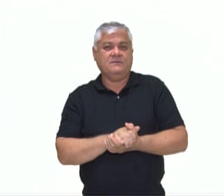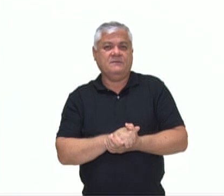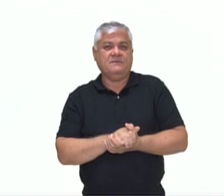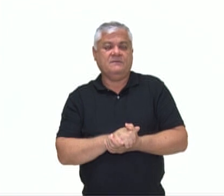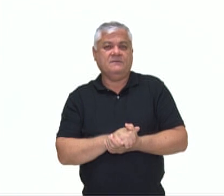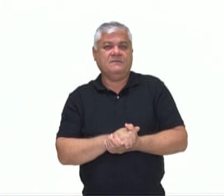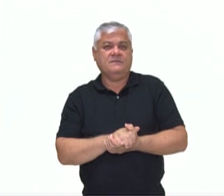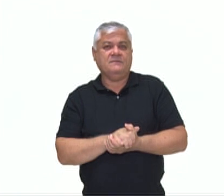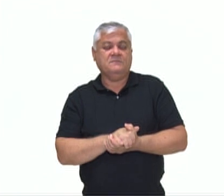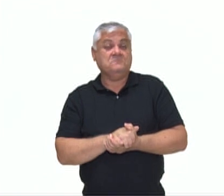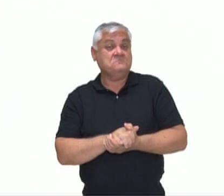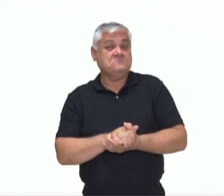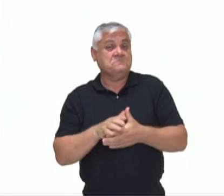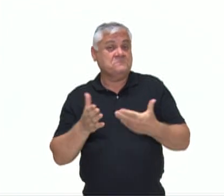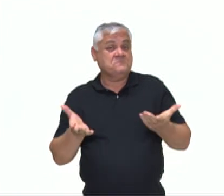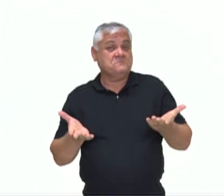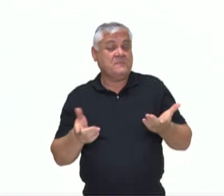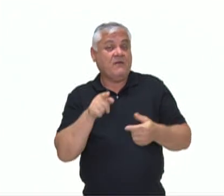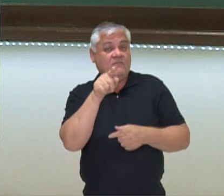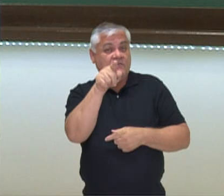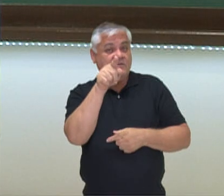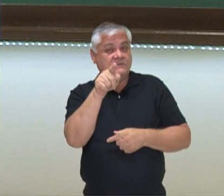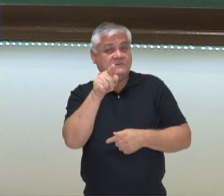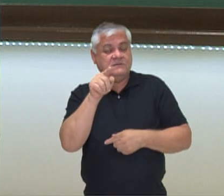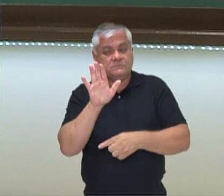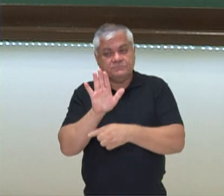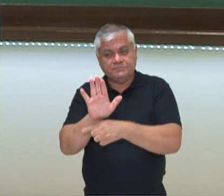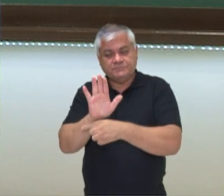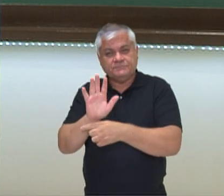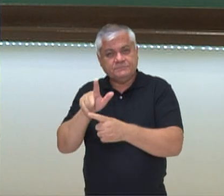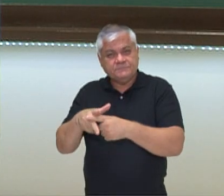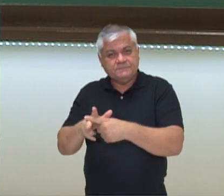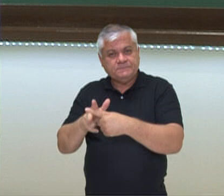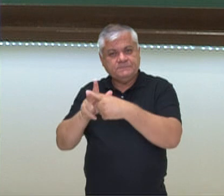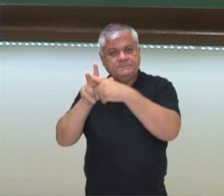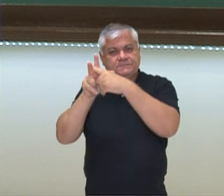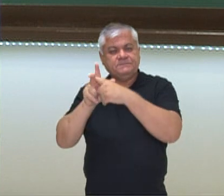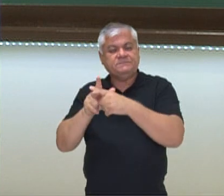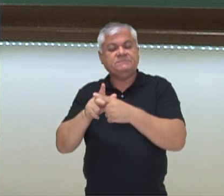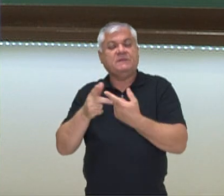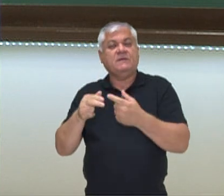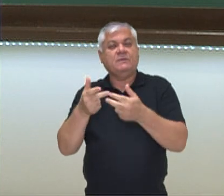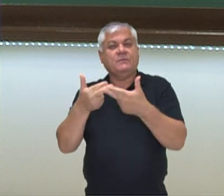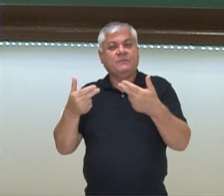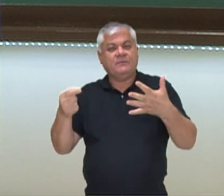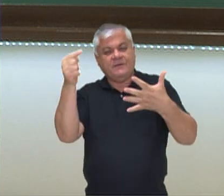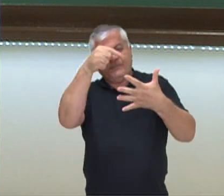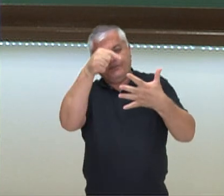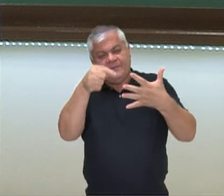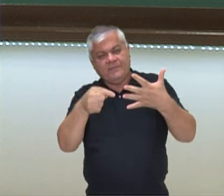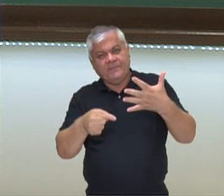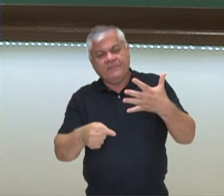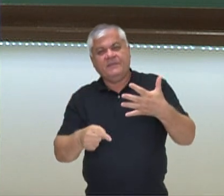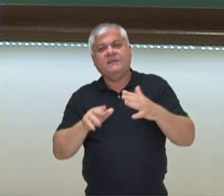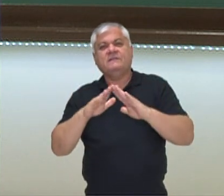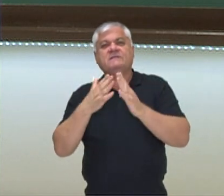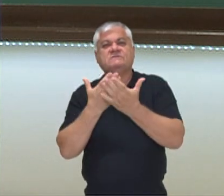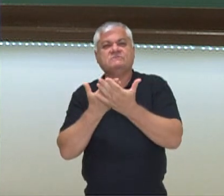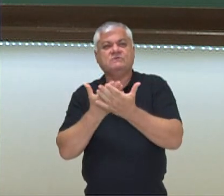school? E aí? Como você poderia melhorar alguns desses aspectos que foram citados sobre a sua